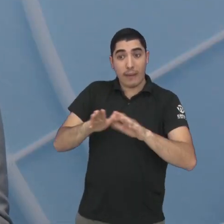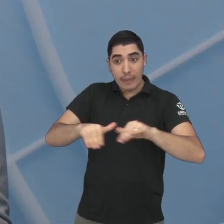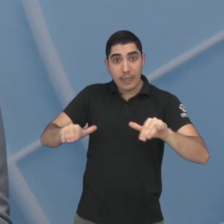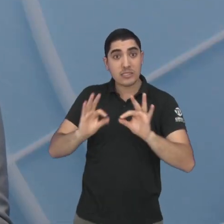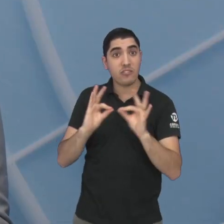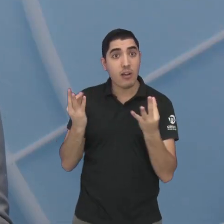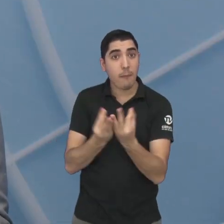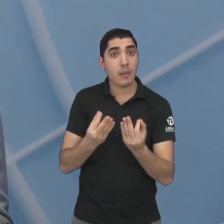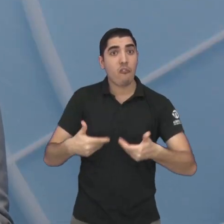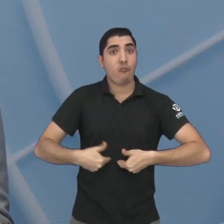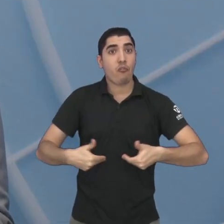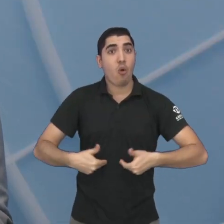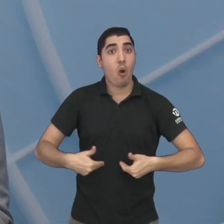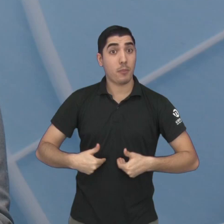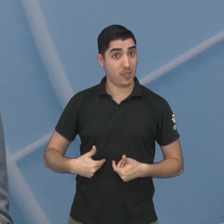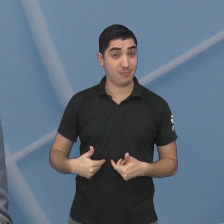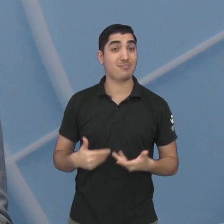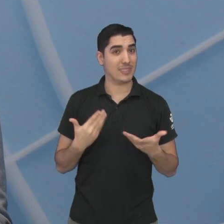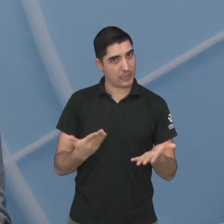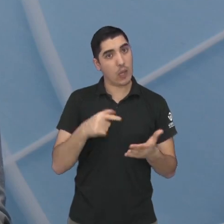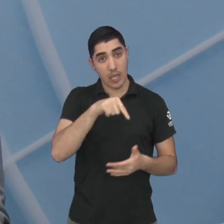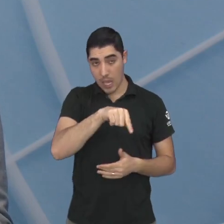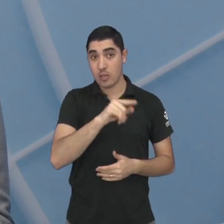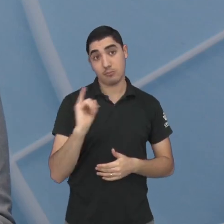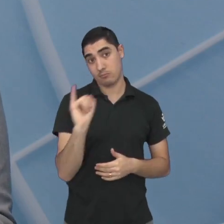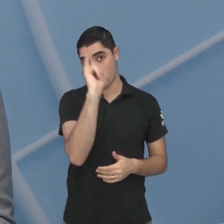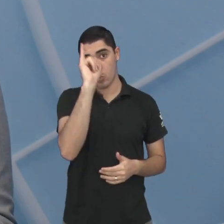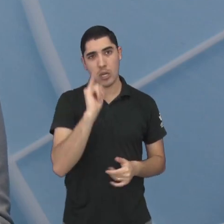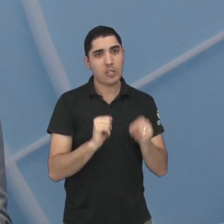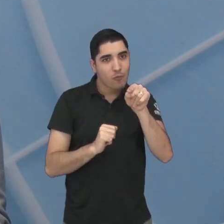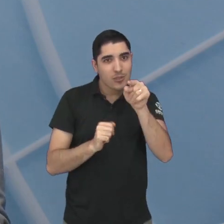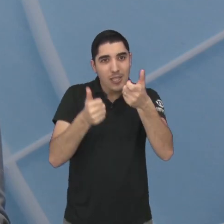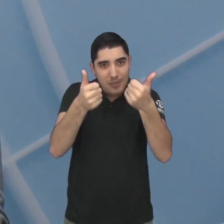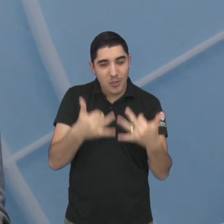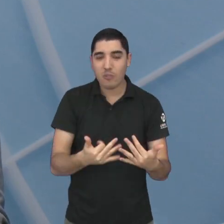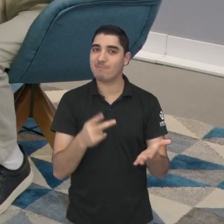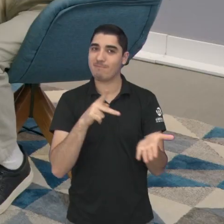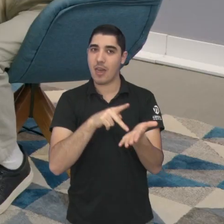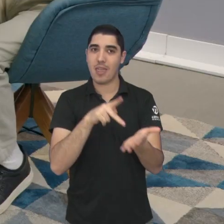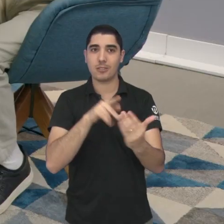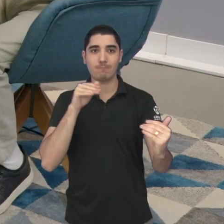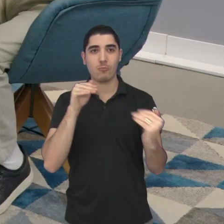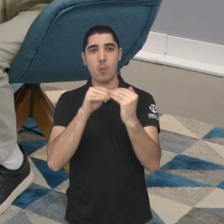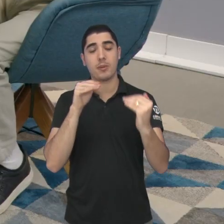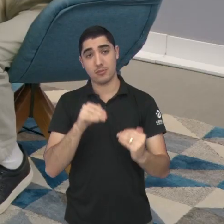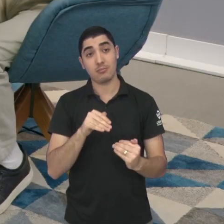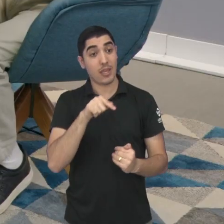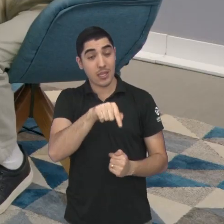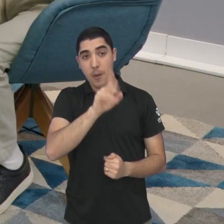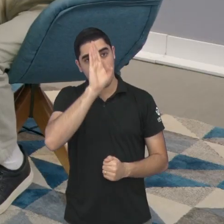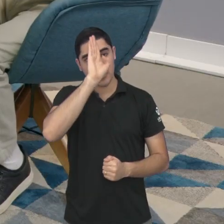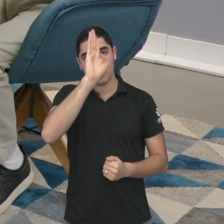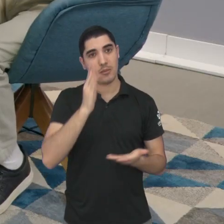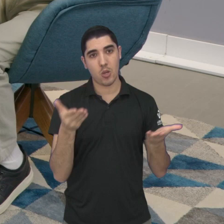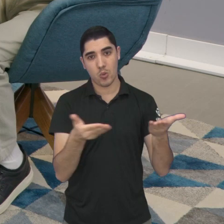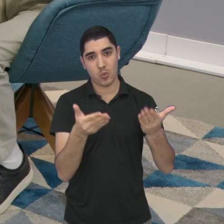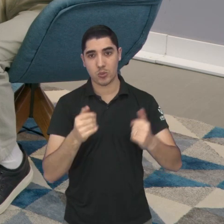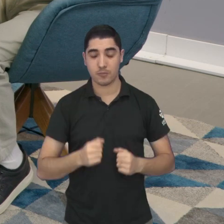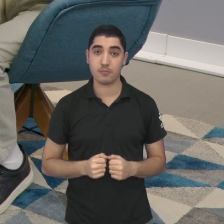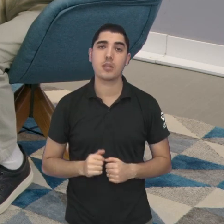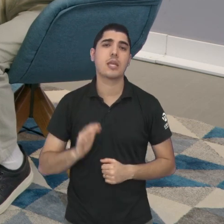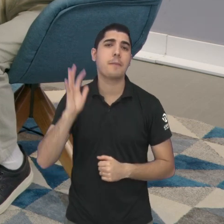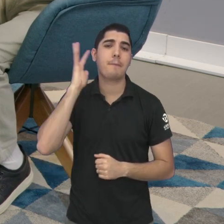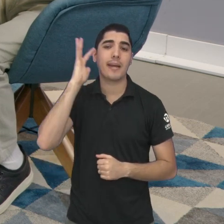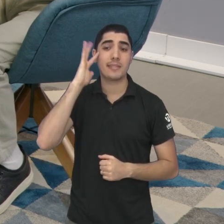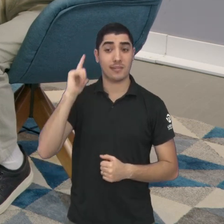essa questão, né? Então esse é um ponto central. Isso, que bom que o senhor trouxe isso, porque isso é o centro da discussão. É verdade. Sim, pensar que tem